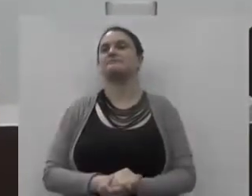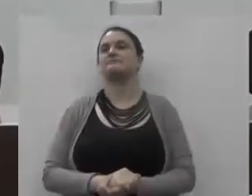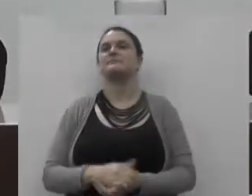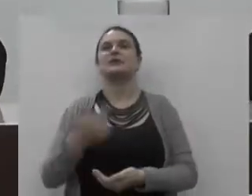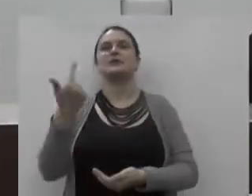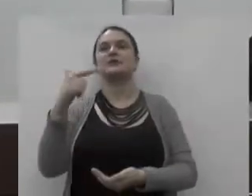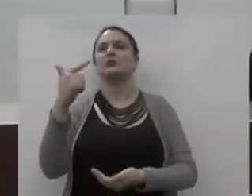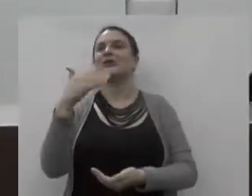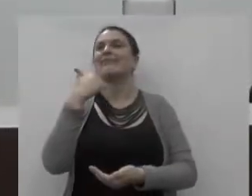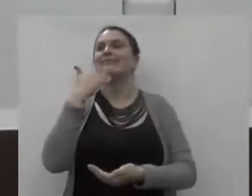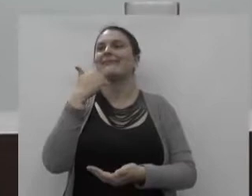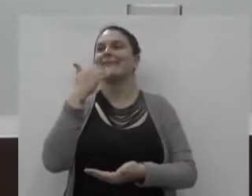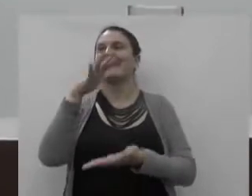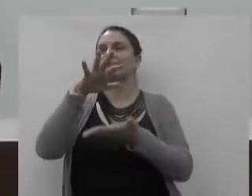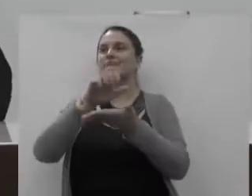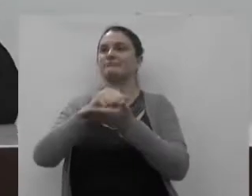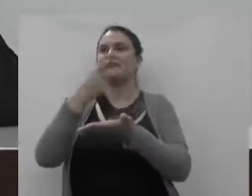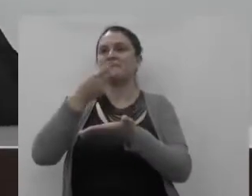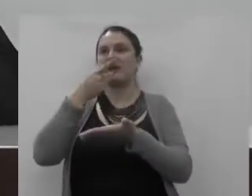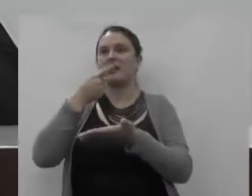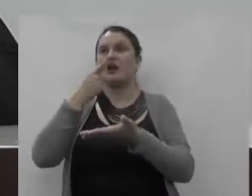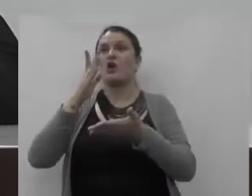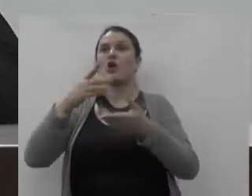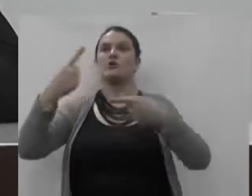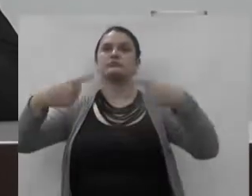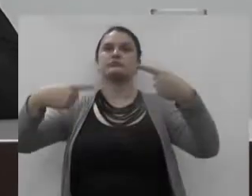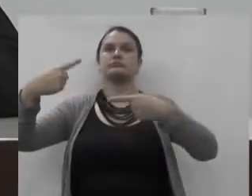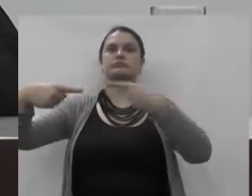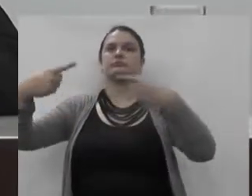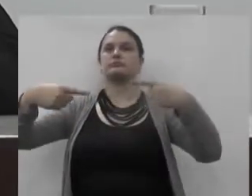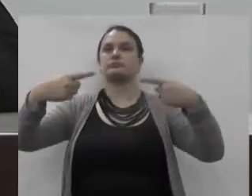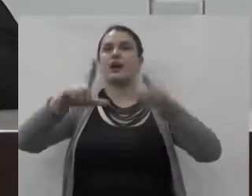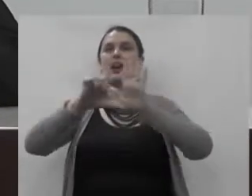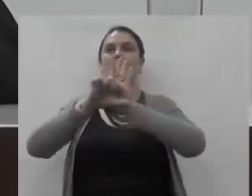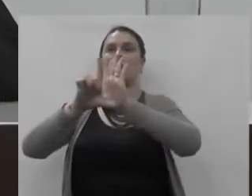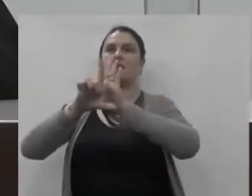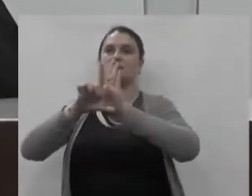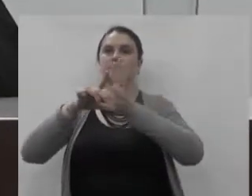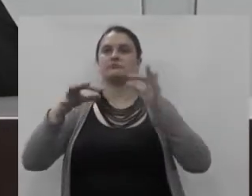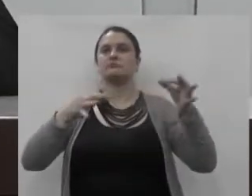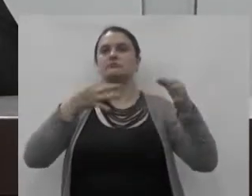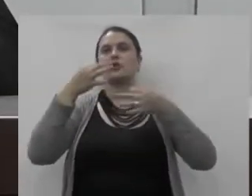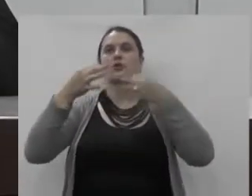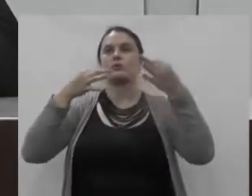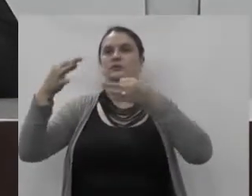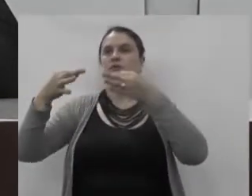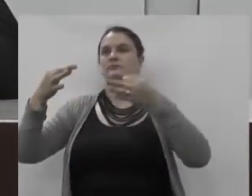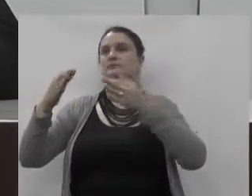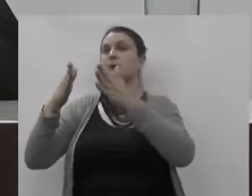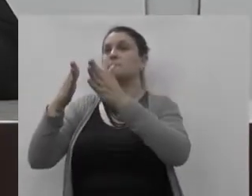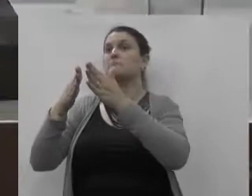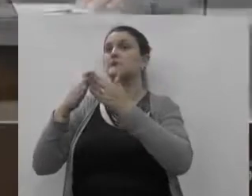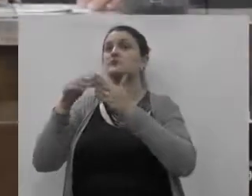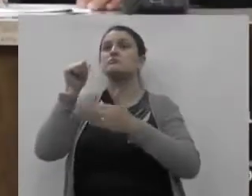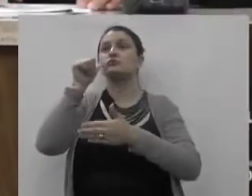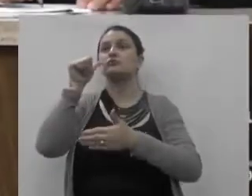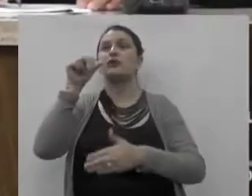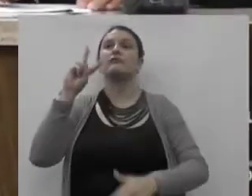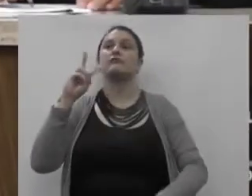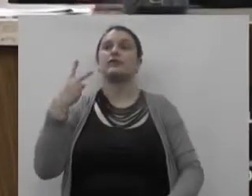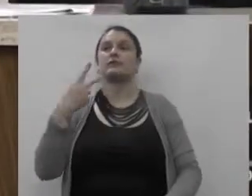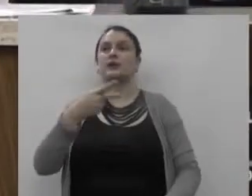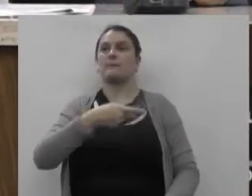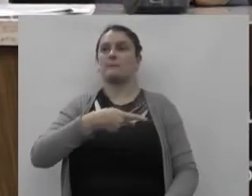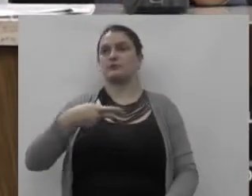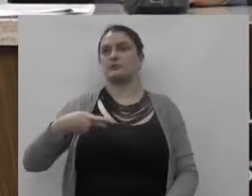Então, não havendo mais inscrição para a tribuna, vamos passar de imediato para a ordem do dia. Solicito a vereadora pastora Sandra para que